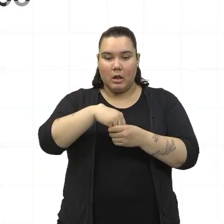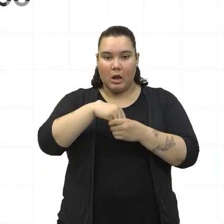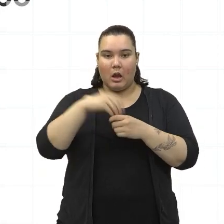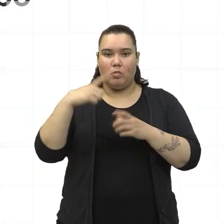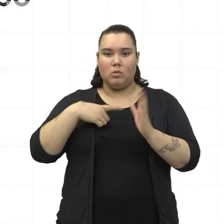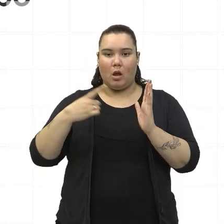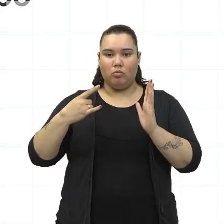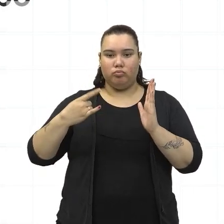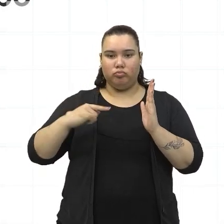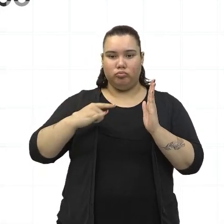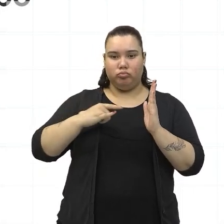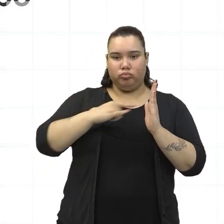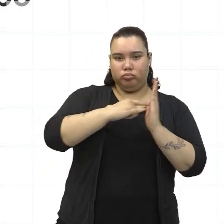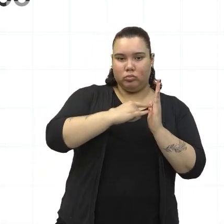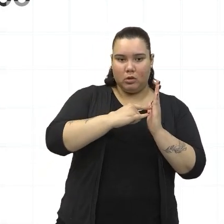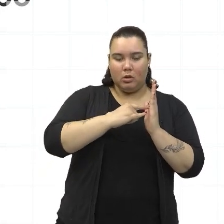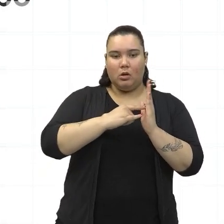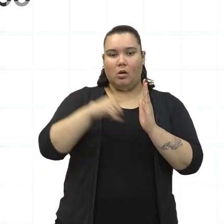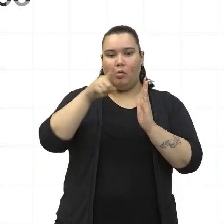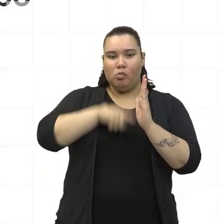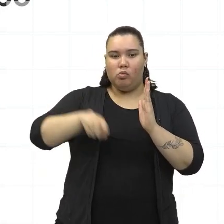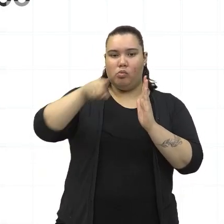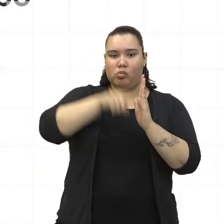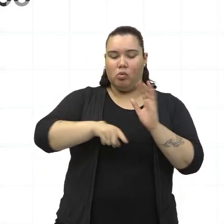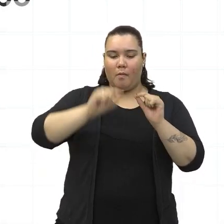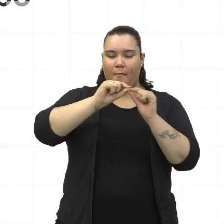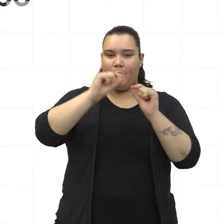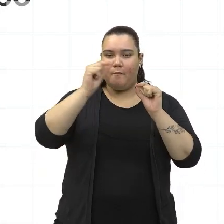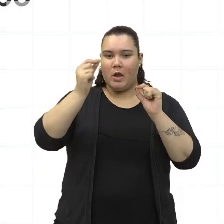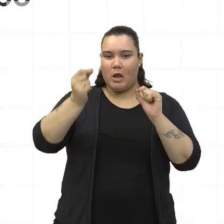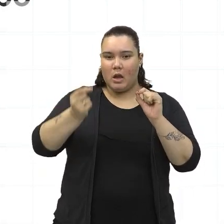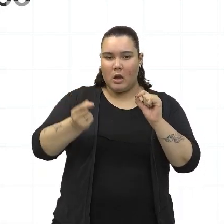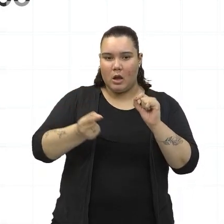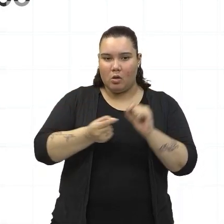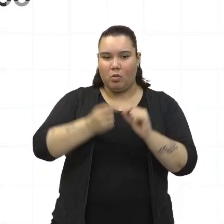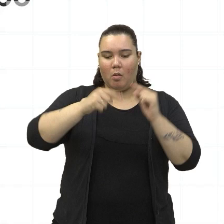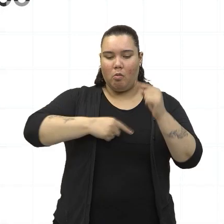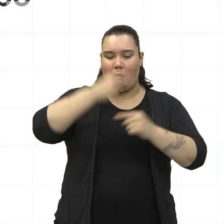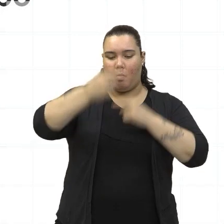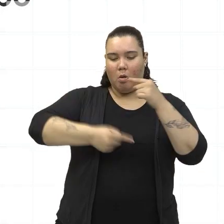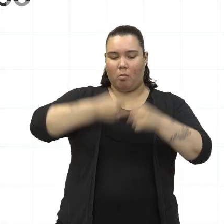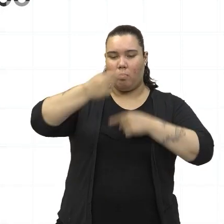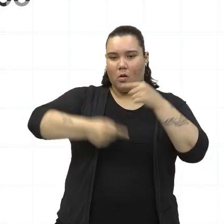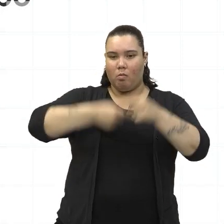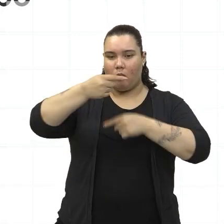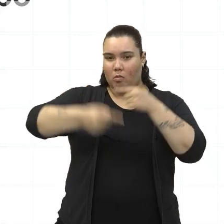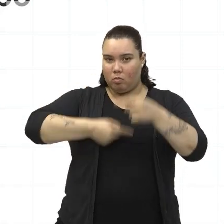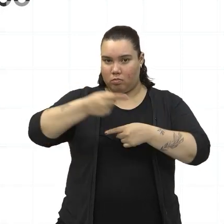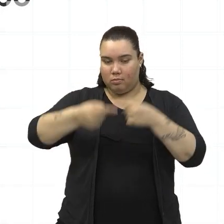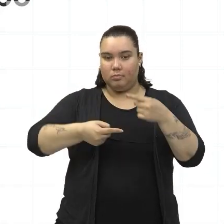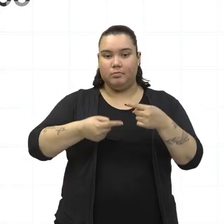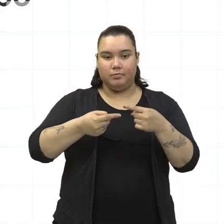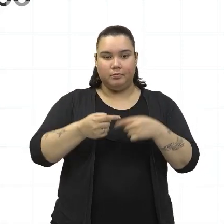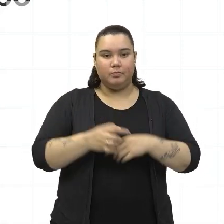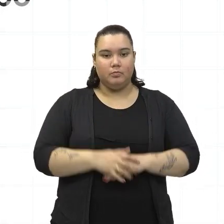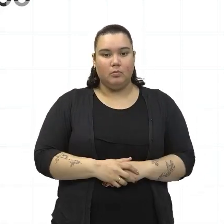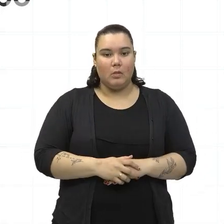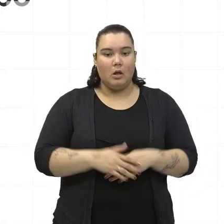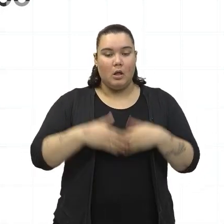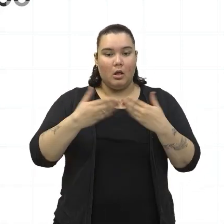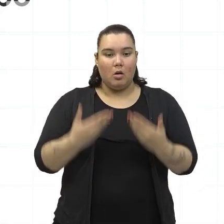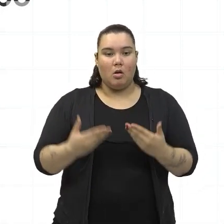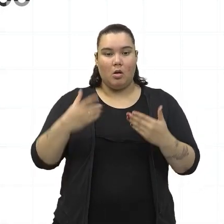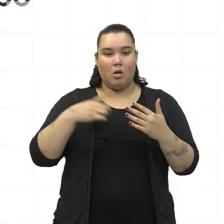grandes ímãs e uma espira, um enrolamento de fios com grande número de voltas. Quando há